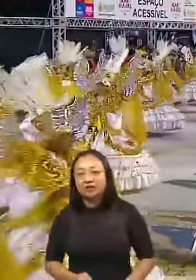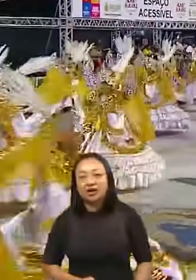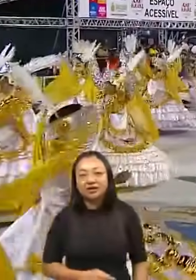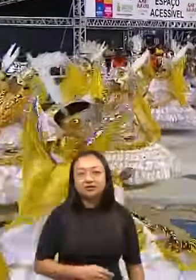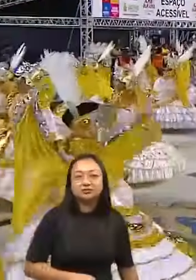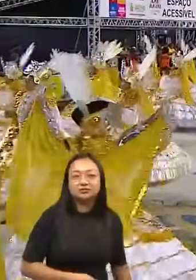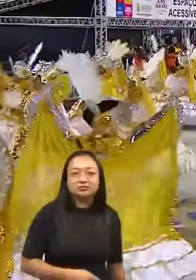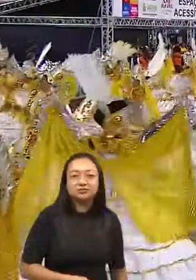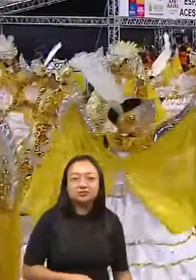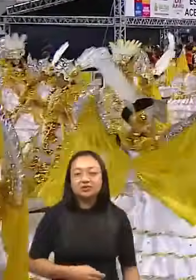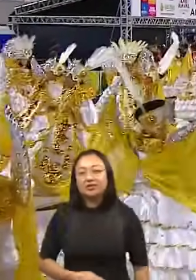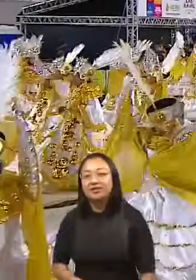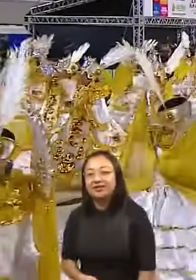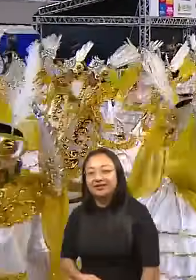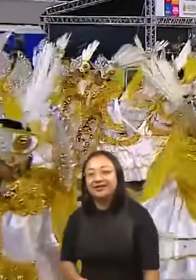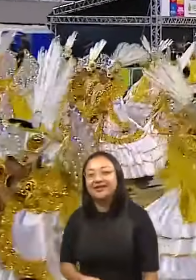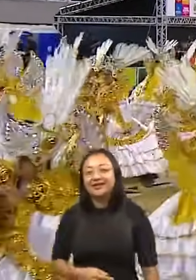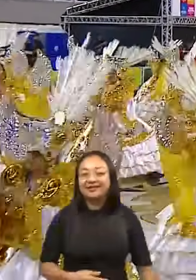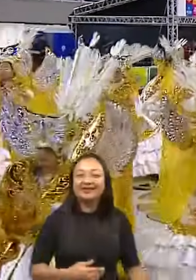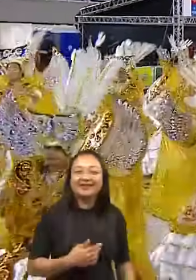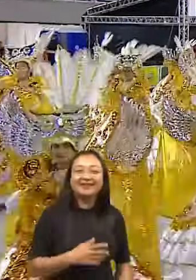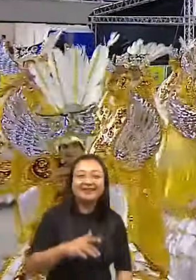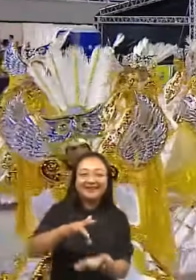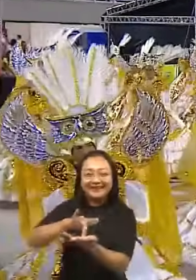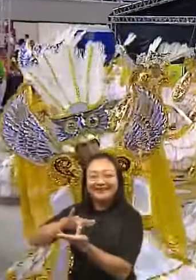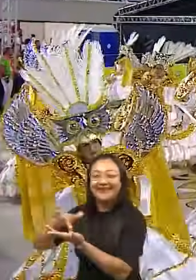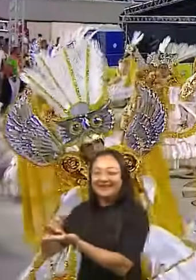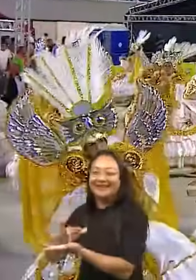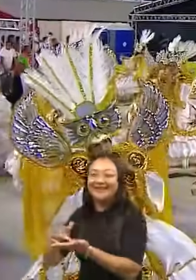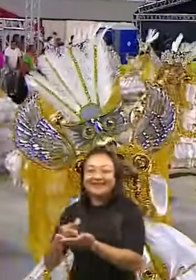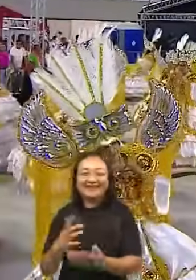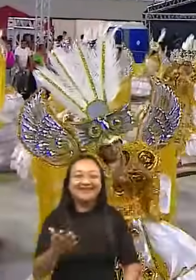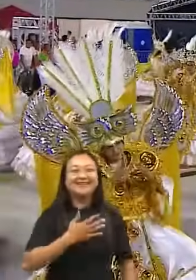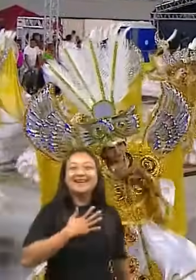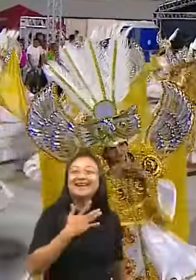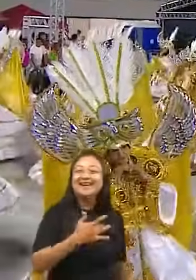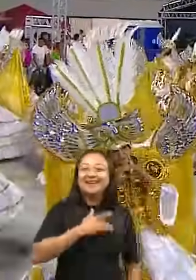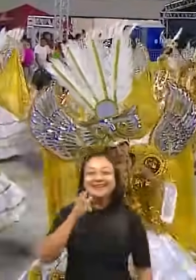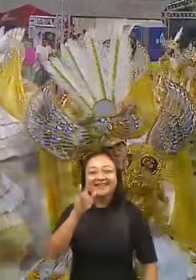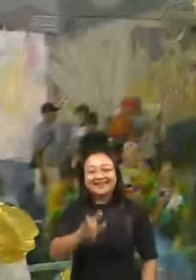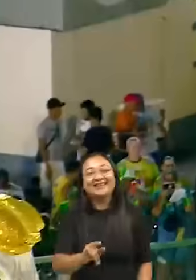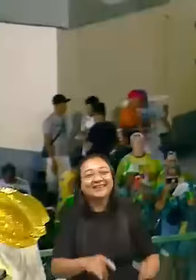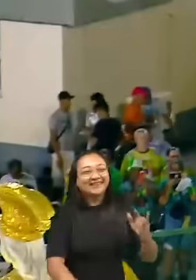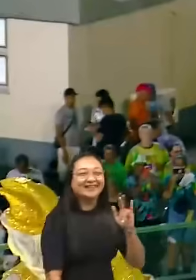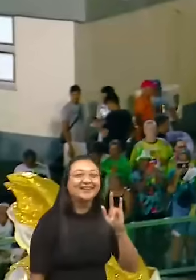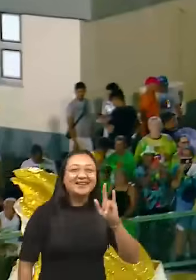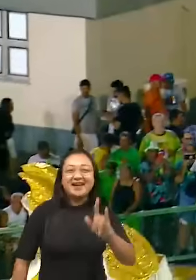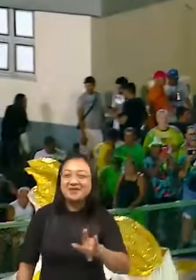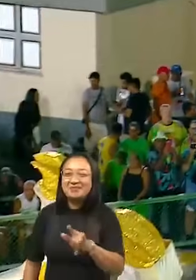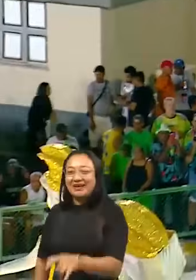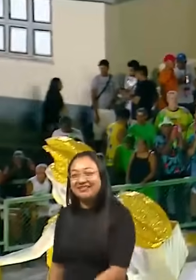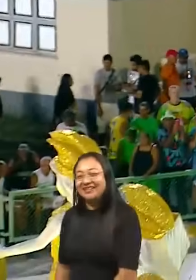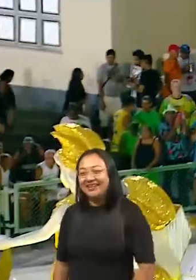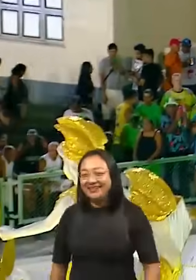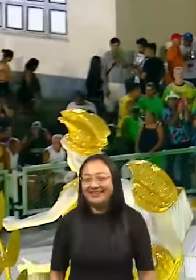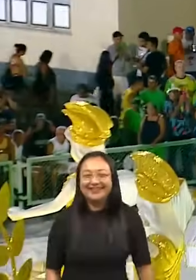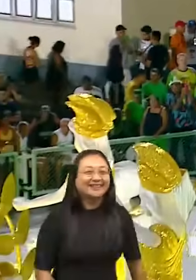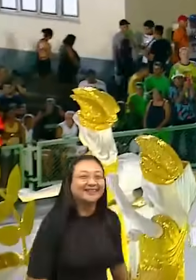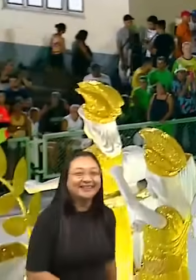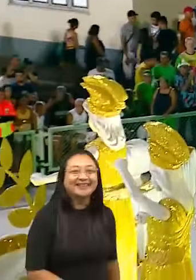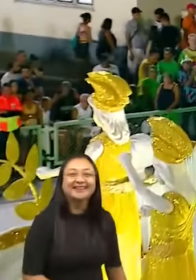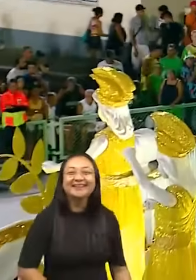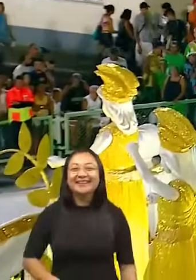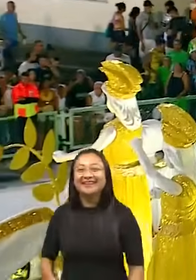vai! Que show, que show! Ciganos, é minha paixão! Te amo, te amo! Vou